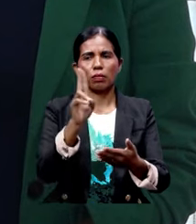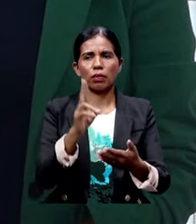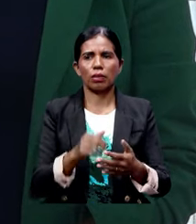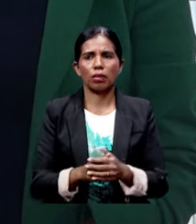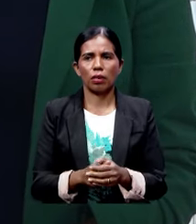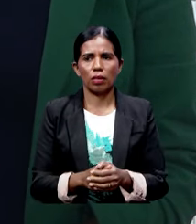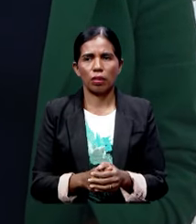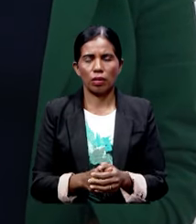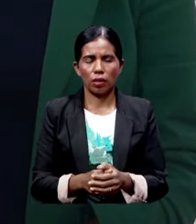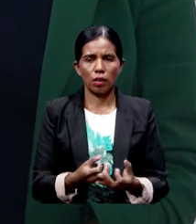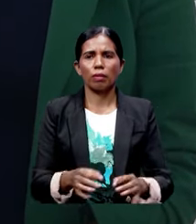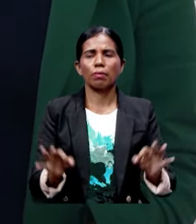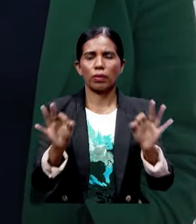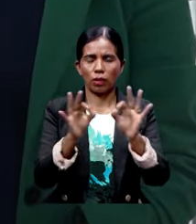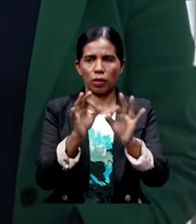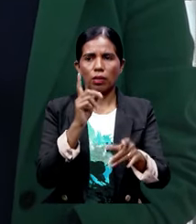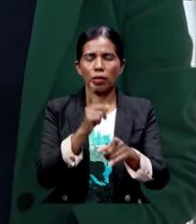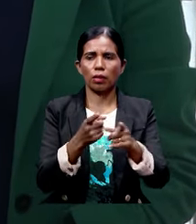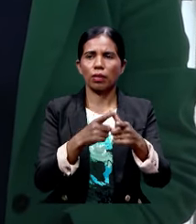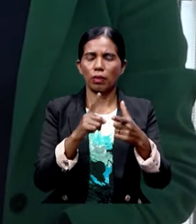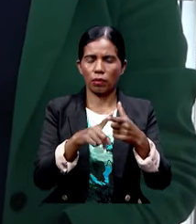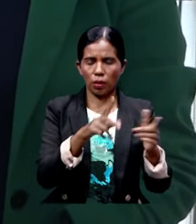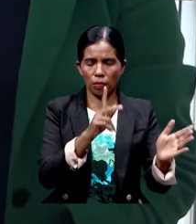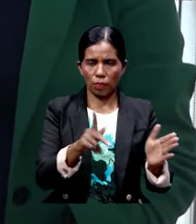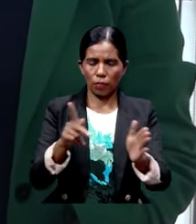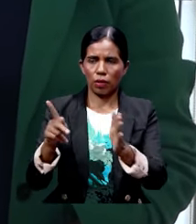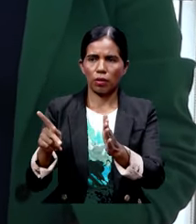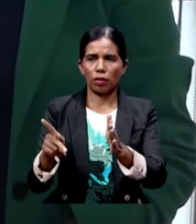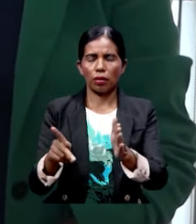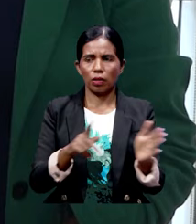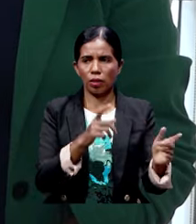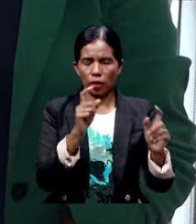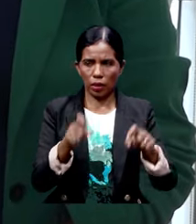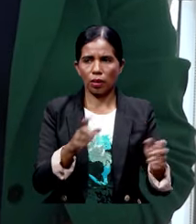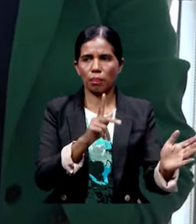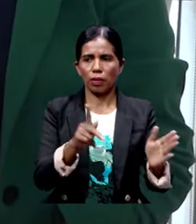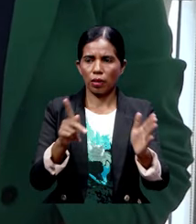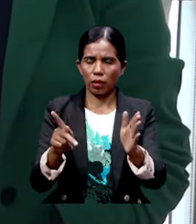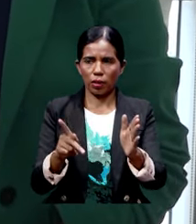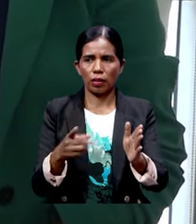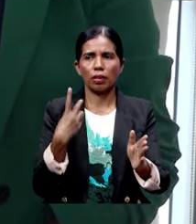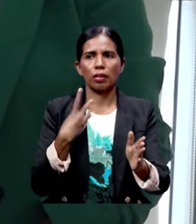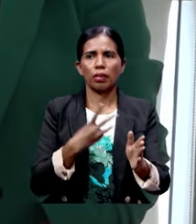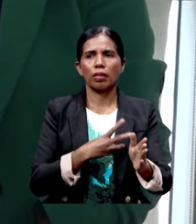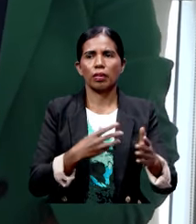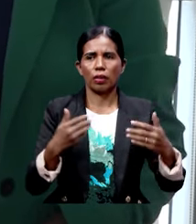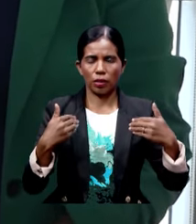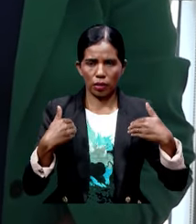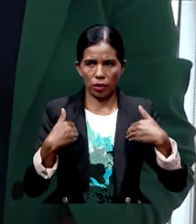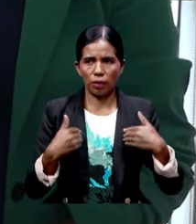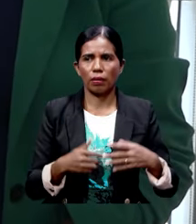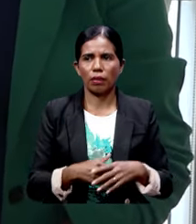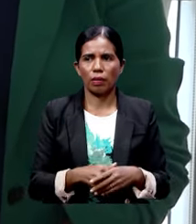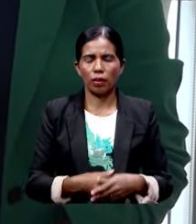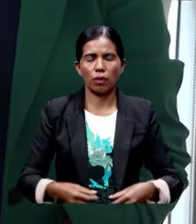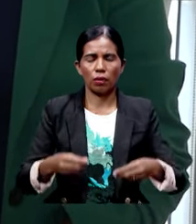de viabilidade é importante. E depois vai planeamento. Estudo de viabilidade tem que ir planeamento. Planeamento no Bequidia, tem